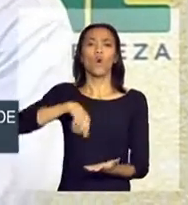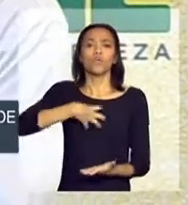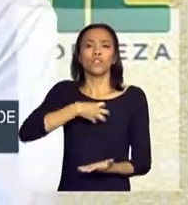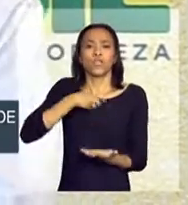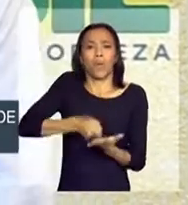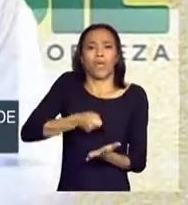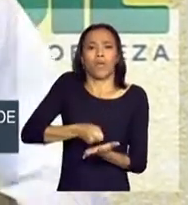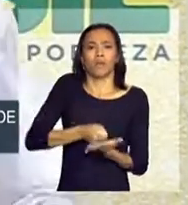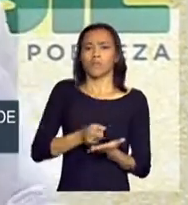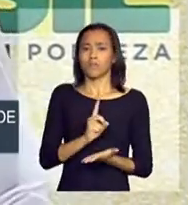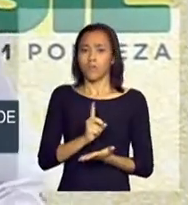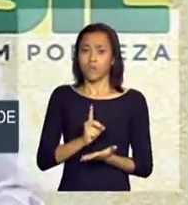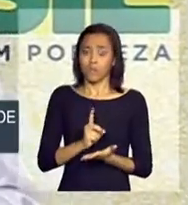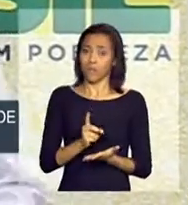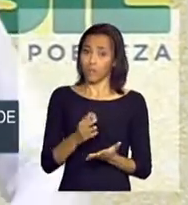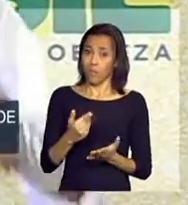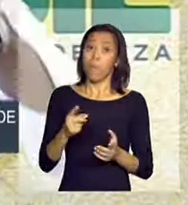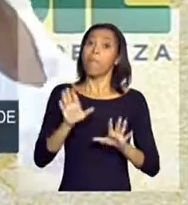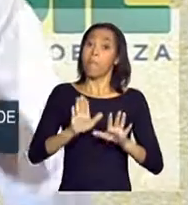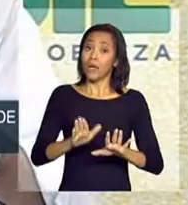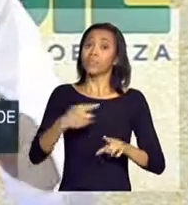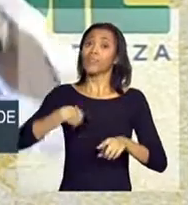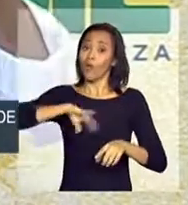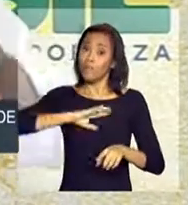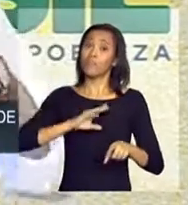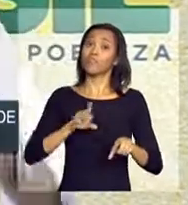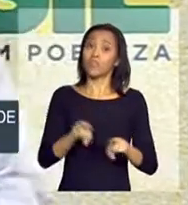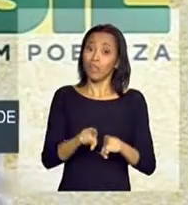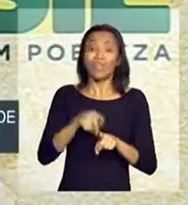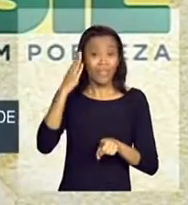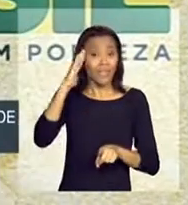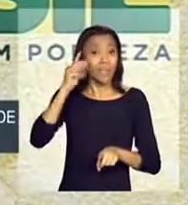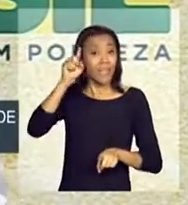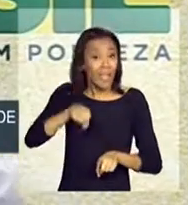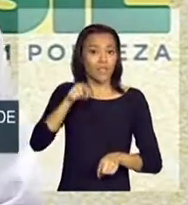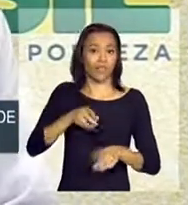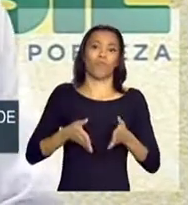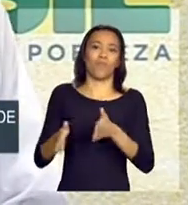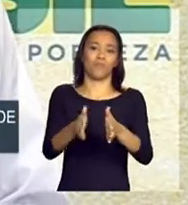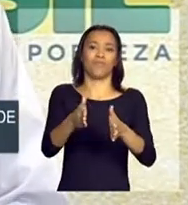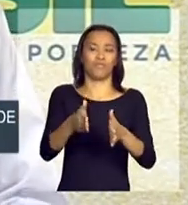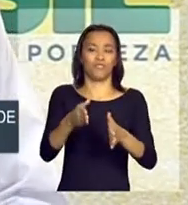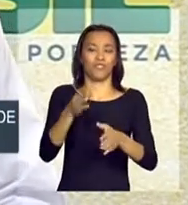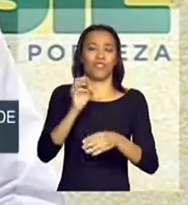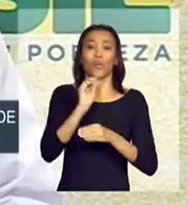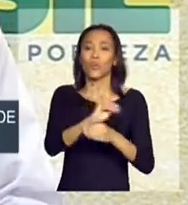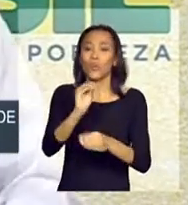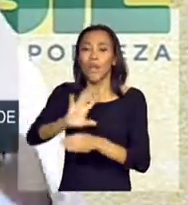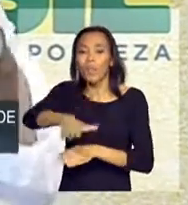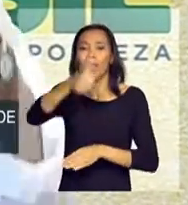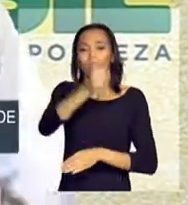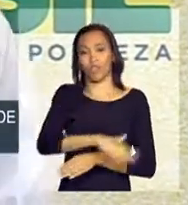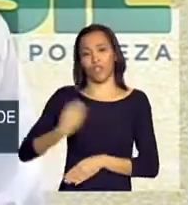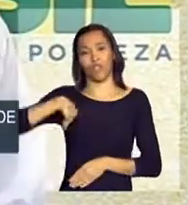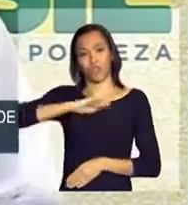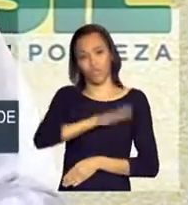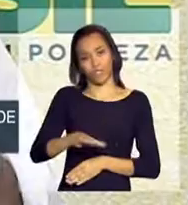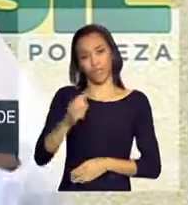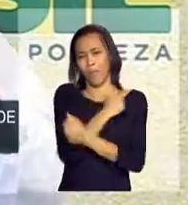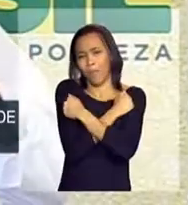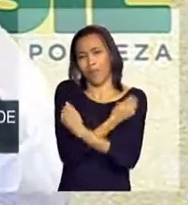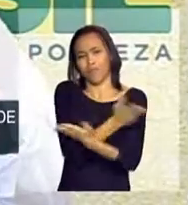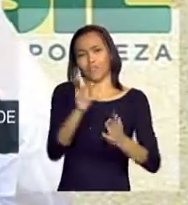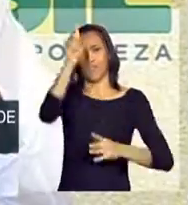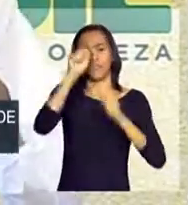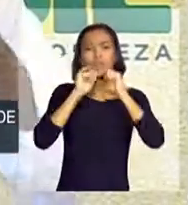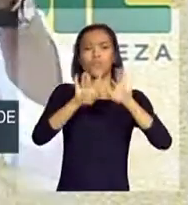o padre ao programa Federal é porque nós compreendemos que esse é o caminho de cuidarmos melhor das nossas crianças um grande abraço para todos